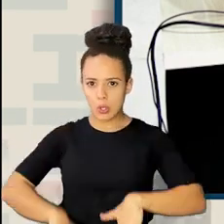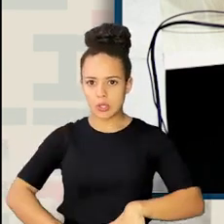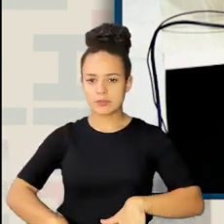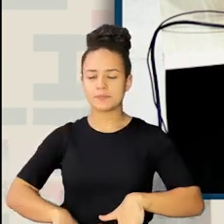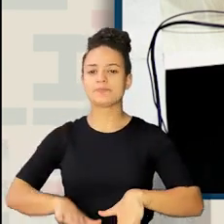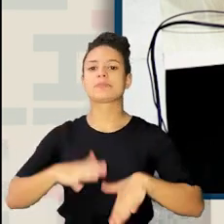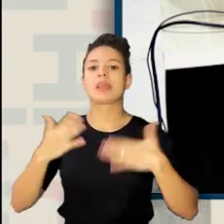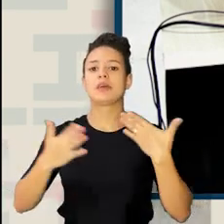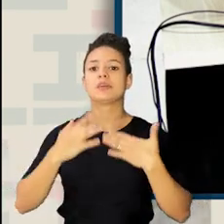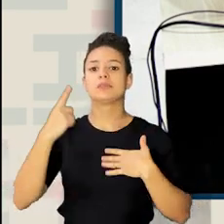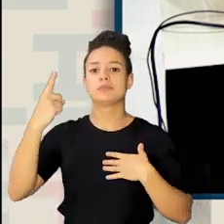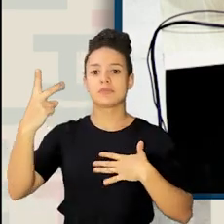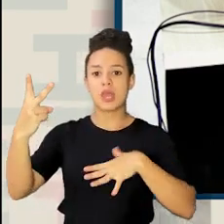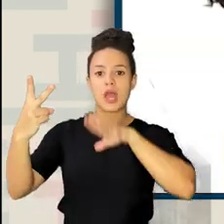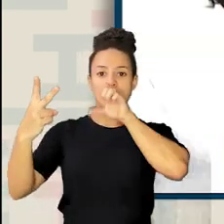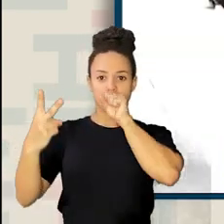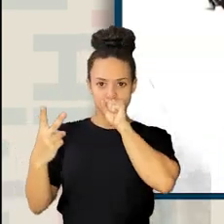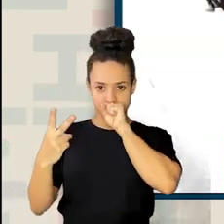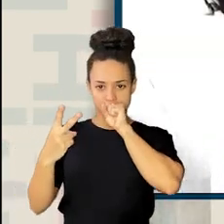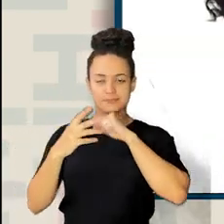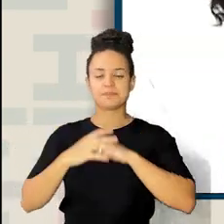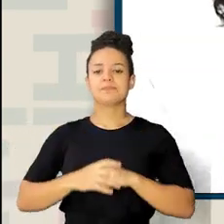Seca tudo. E aí?